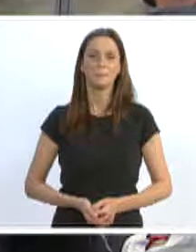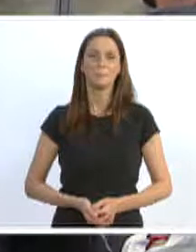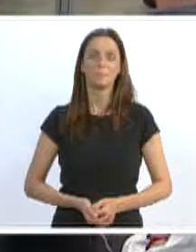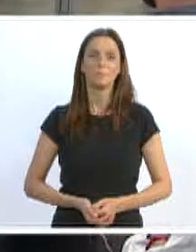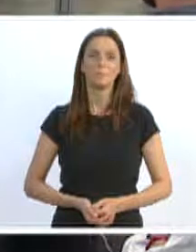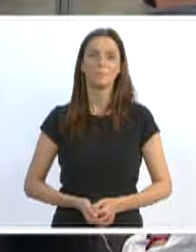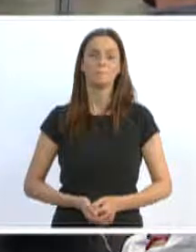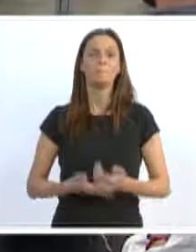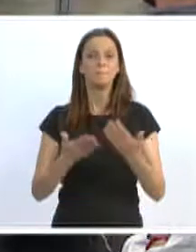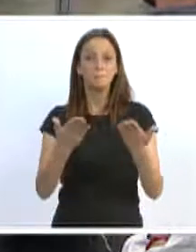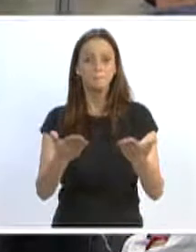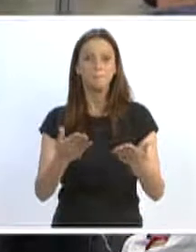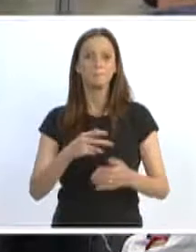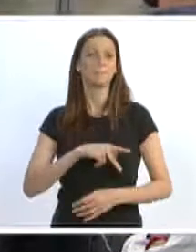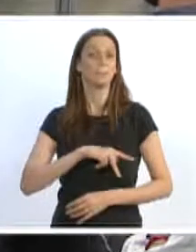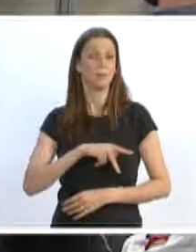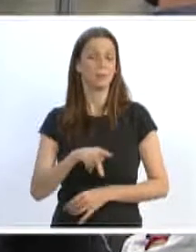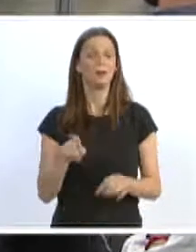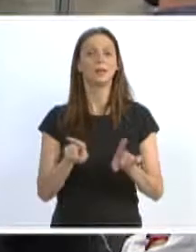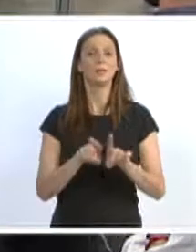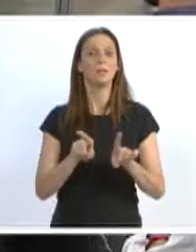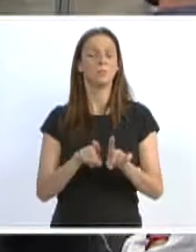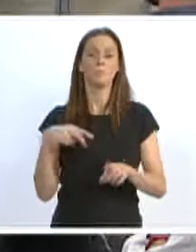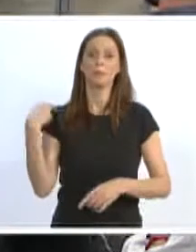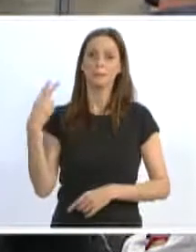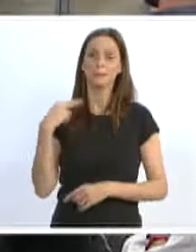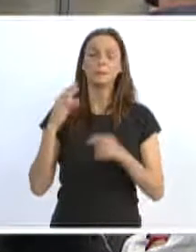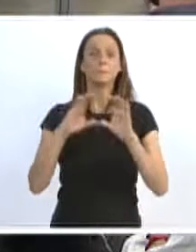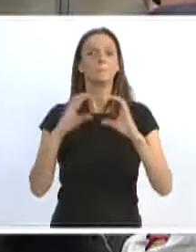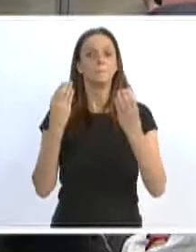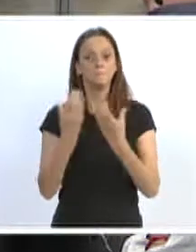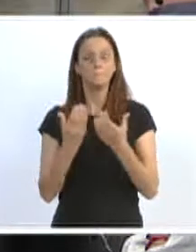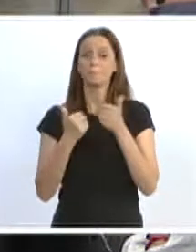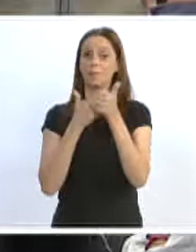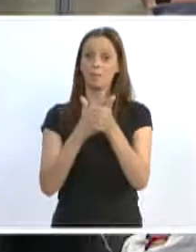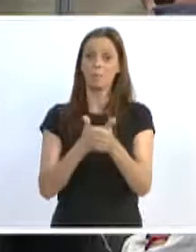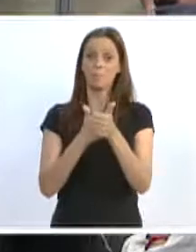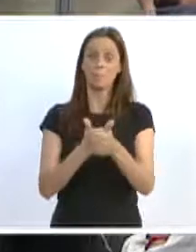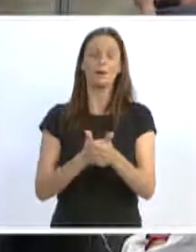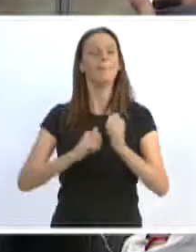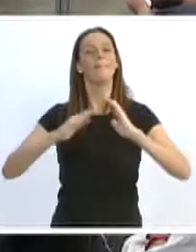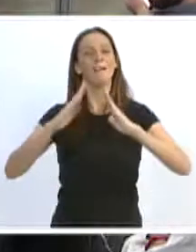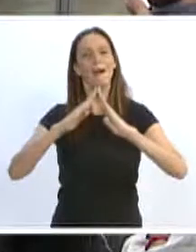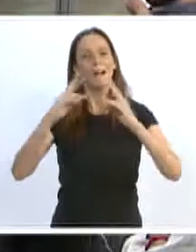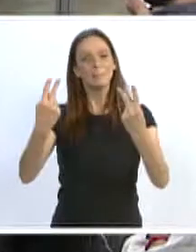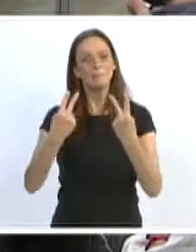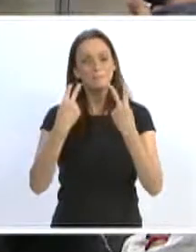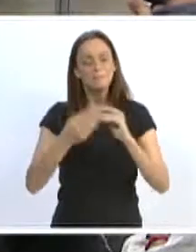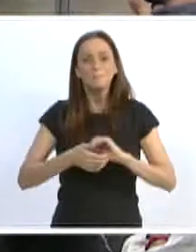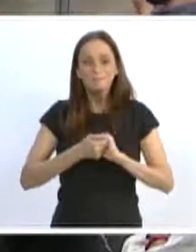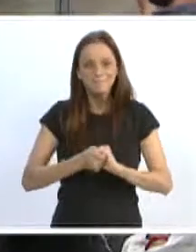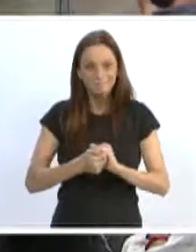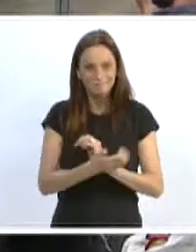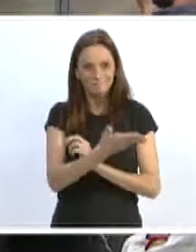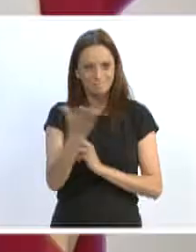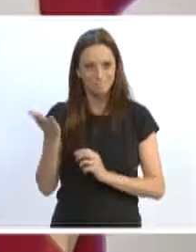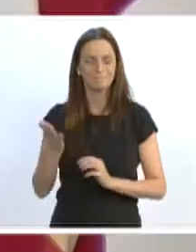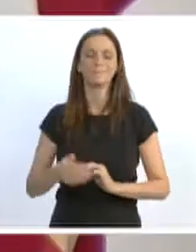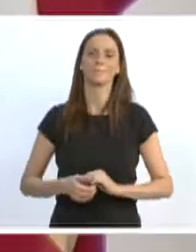senhor presidente senhores vereadores convidados acompanham vossos lares meus cumprimentos